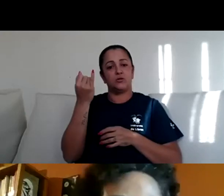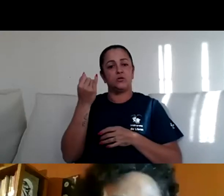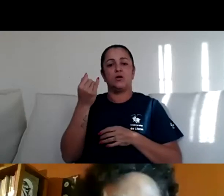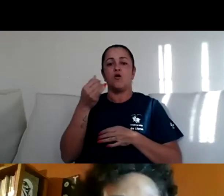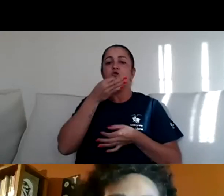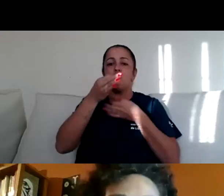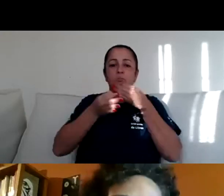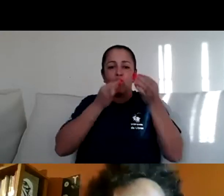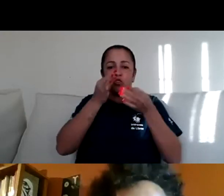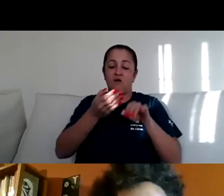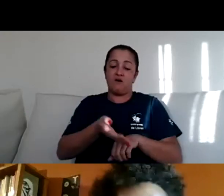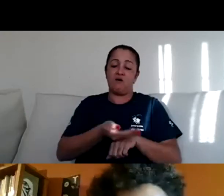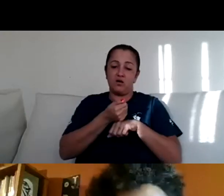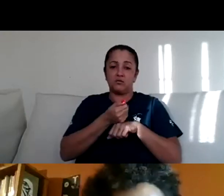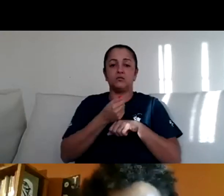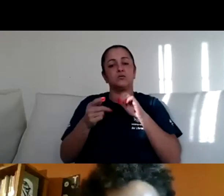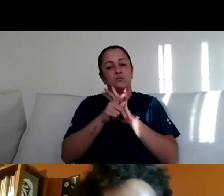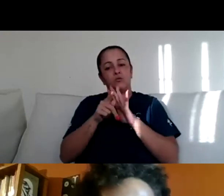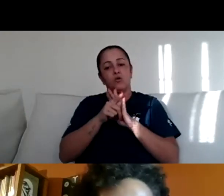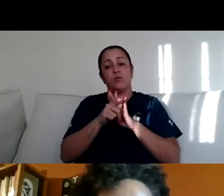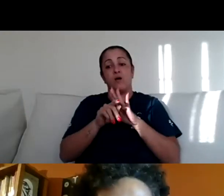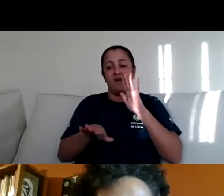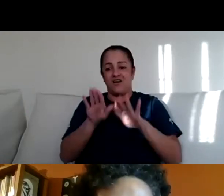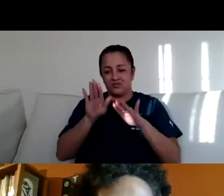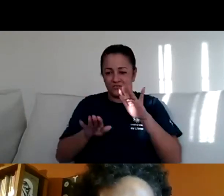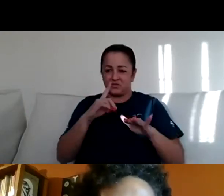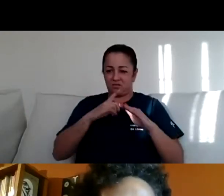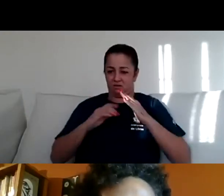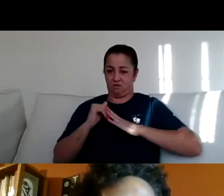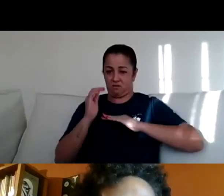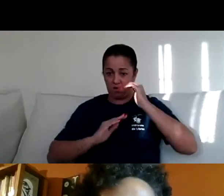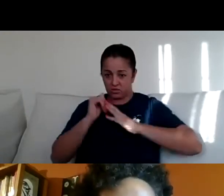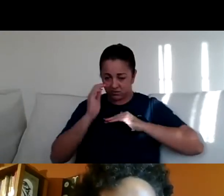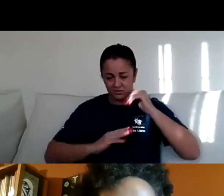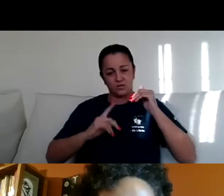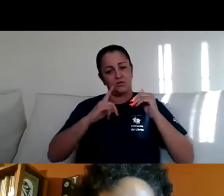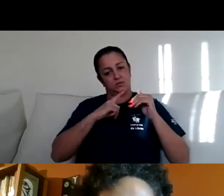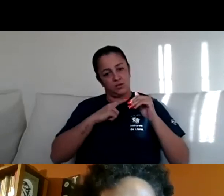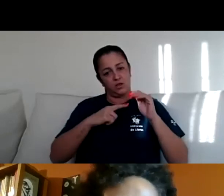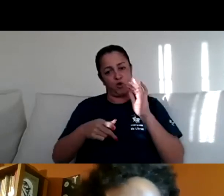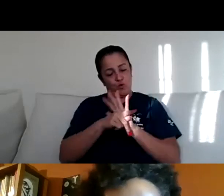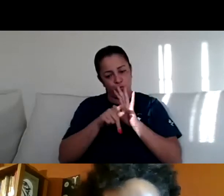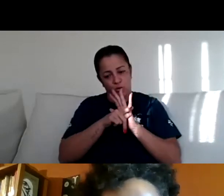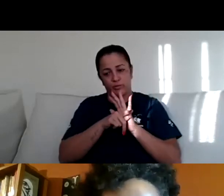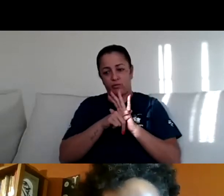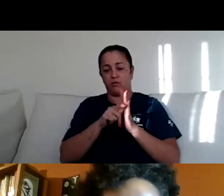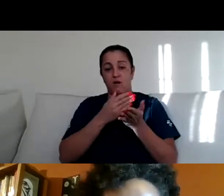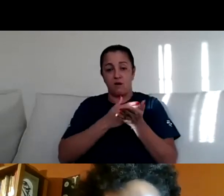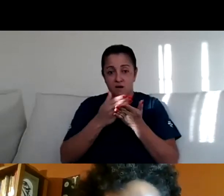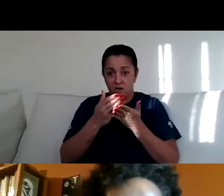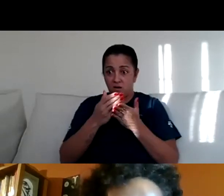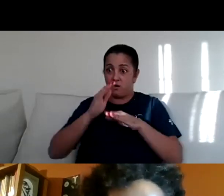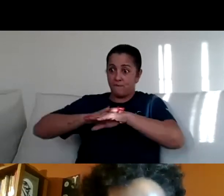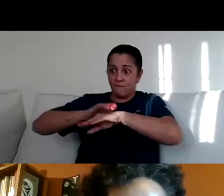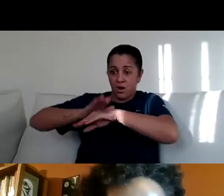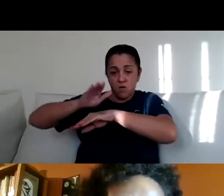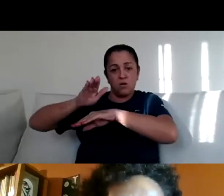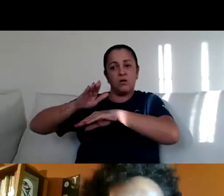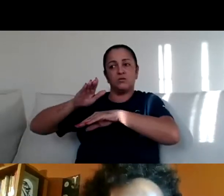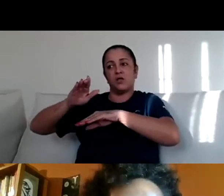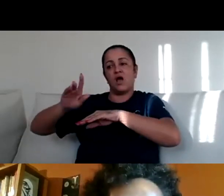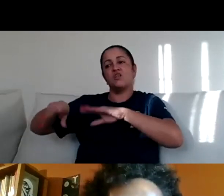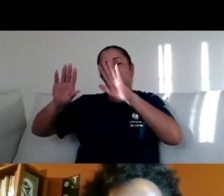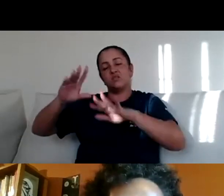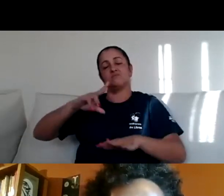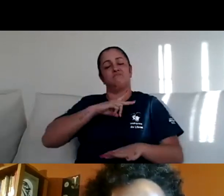pouco antes, né, às vezes as ações começam de iniciativas pessoais, aliás, talvez quase sempre,